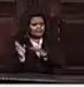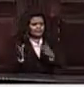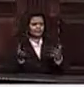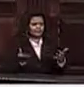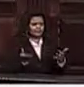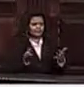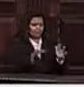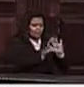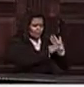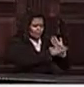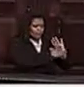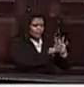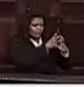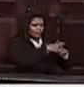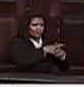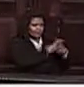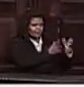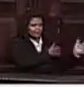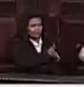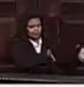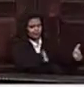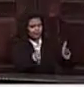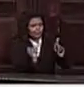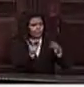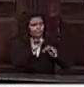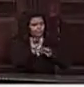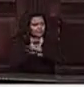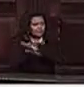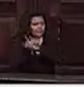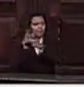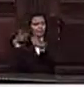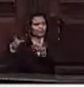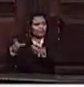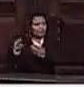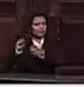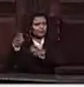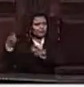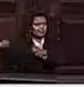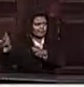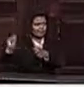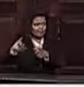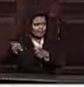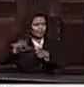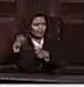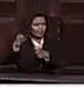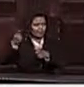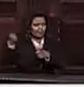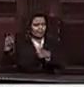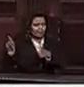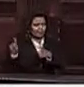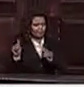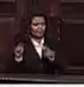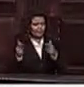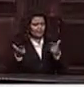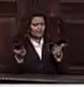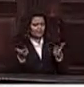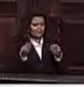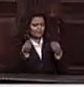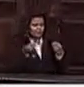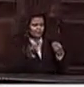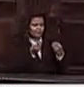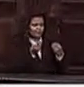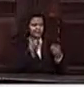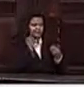criminalidade que mais cresceu. Houve um aumento de 40%. Apesar de todo o esforço da Força